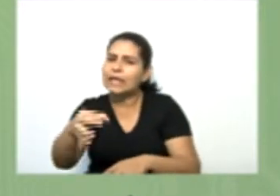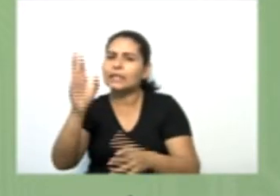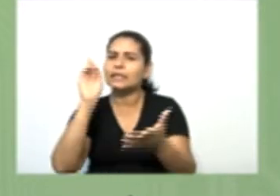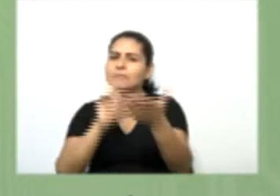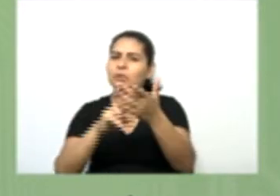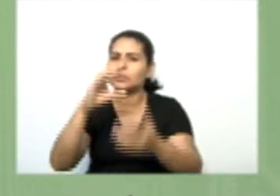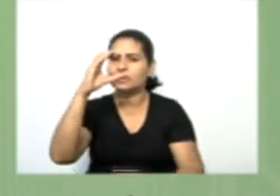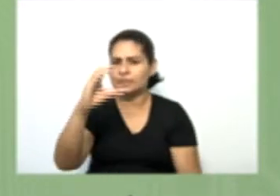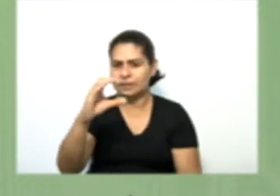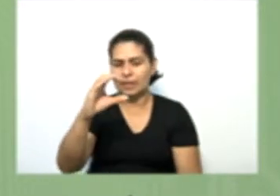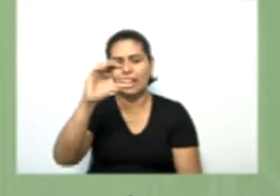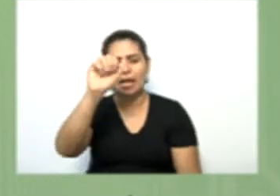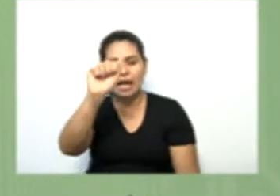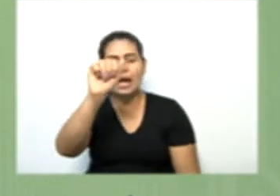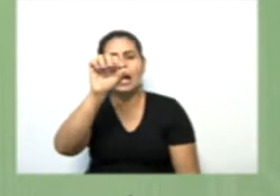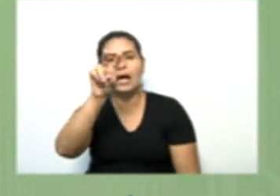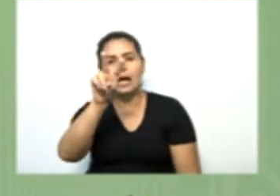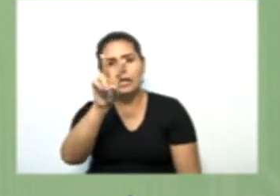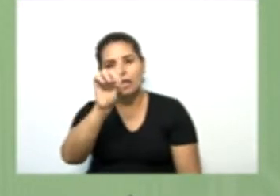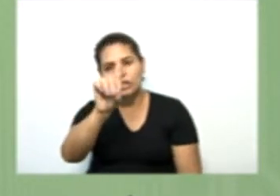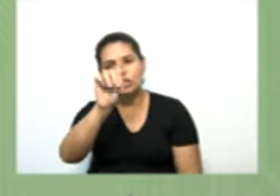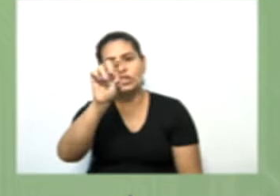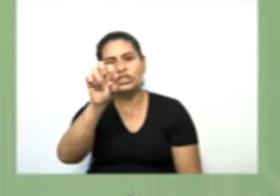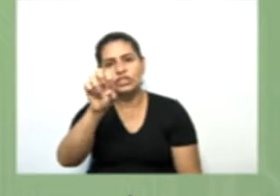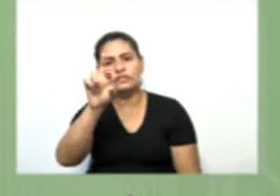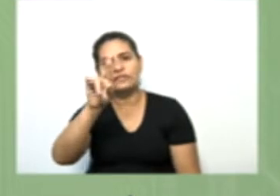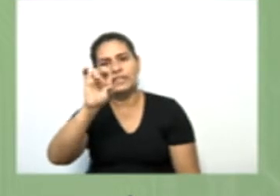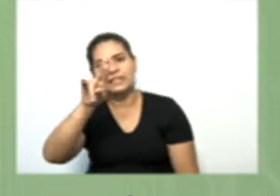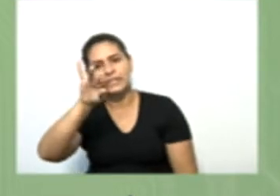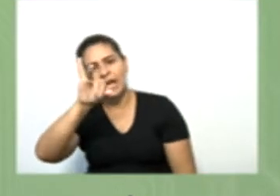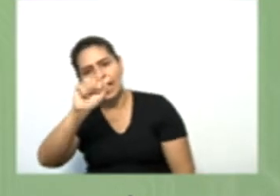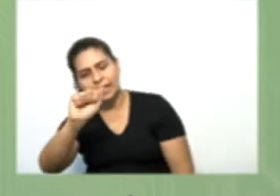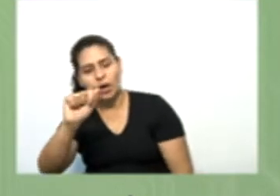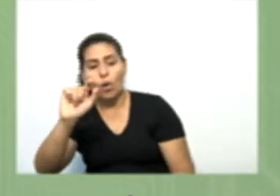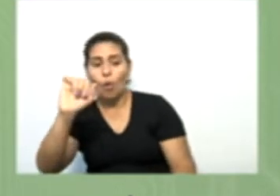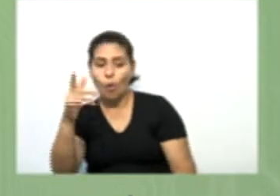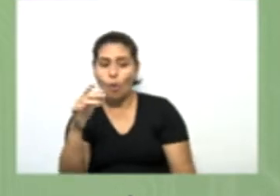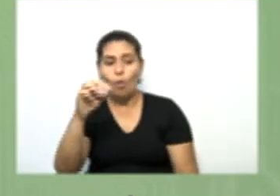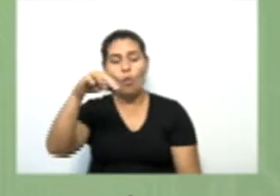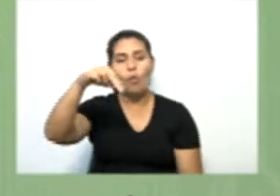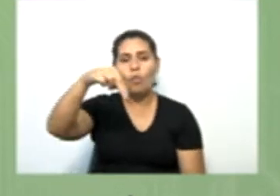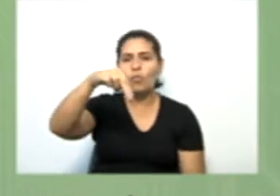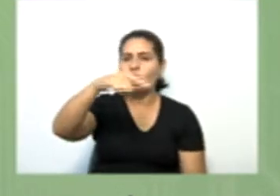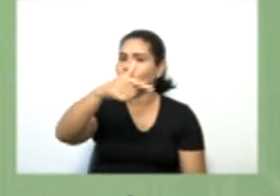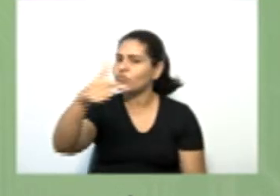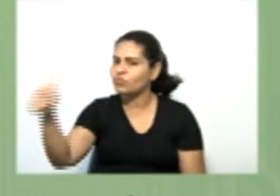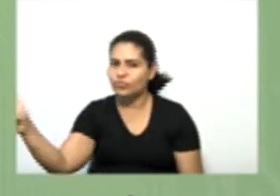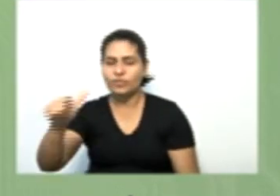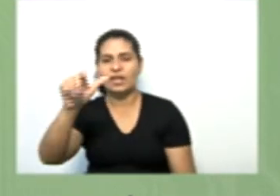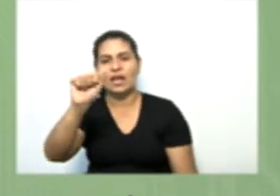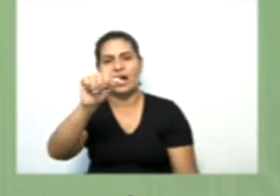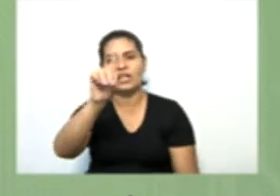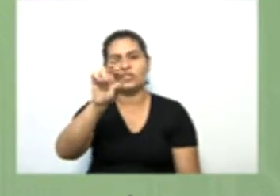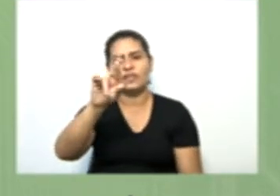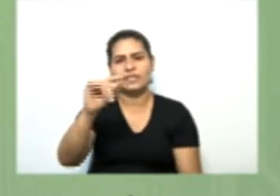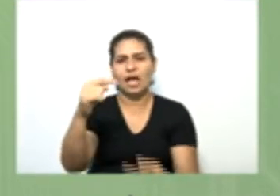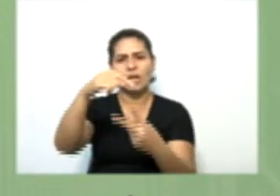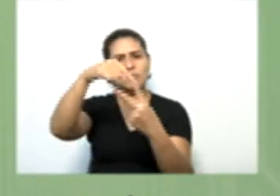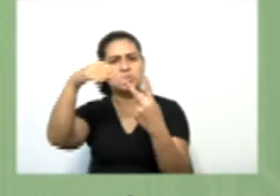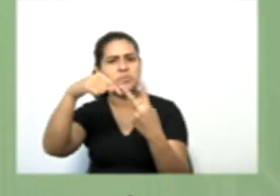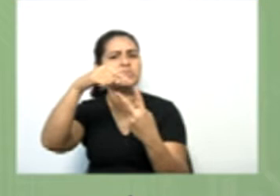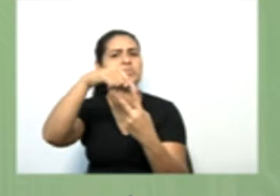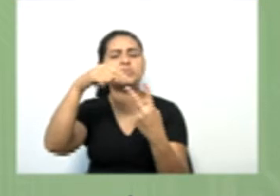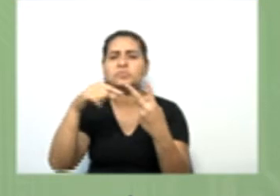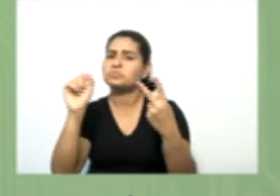é adversária e não adversária, tá certo? Assinale, então, as duas formas de conflito. Forma